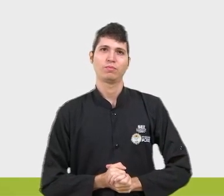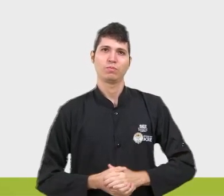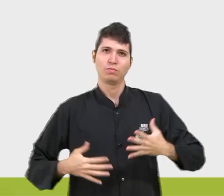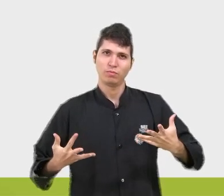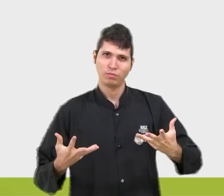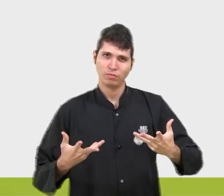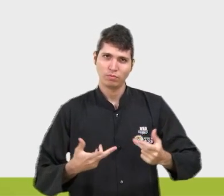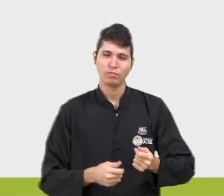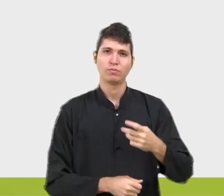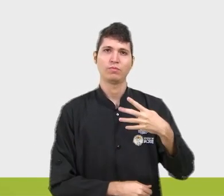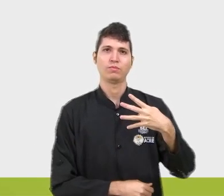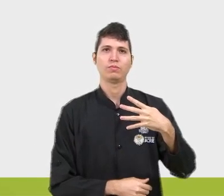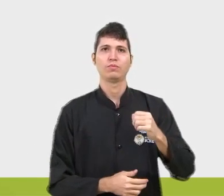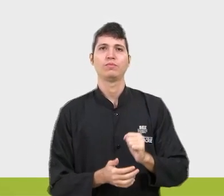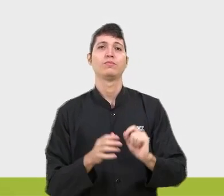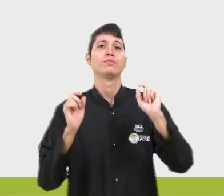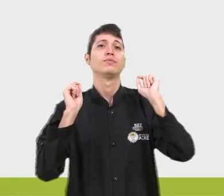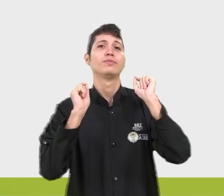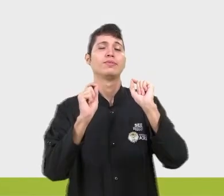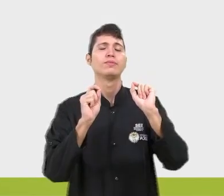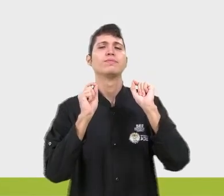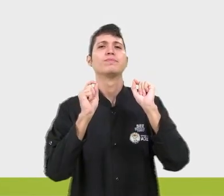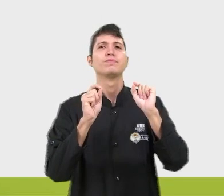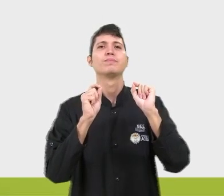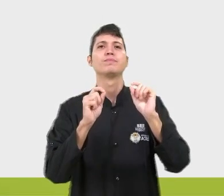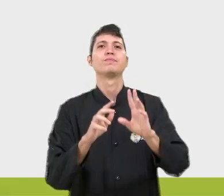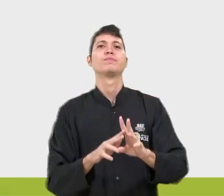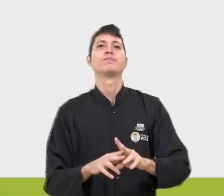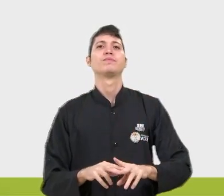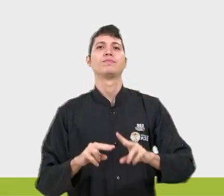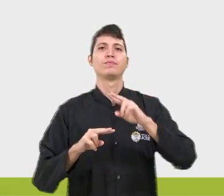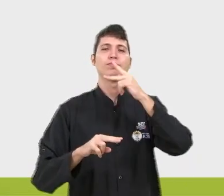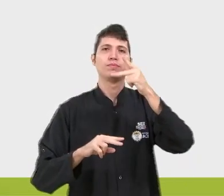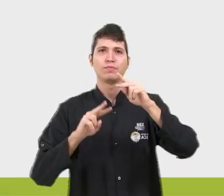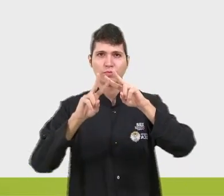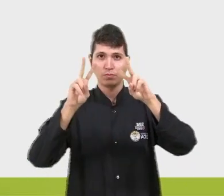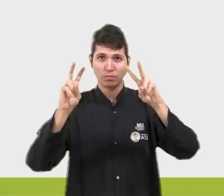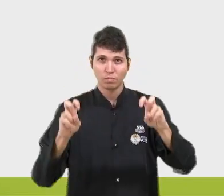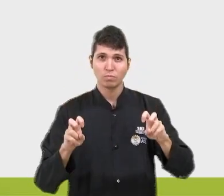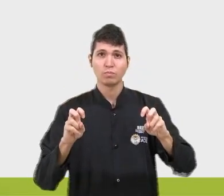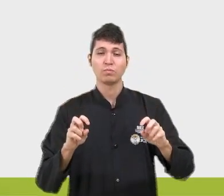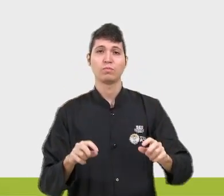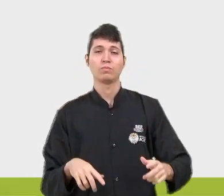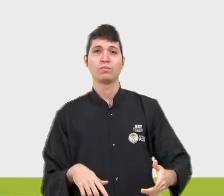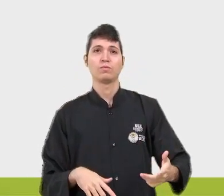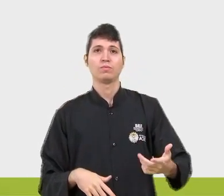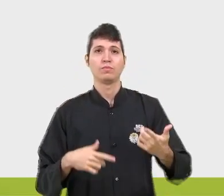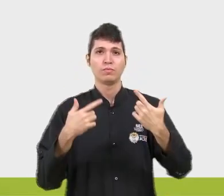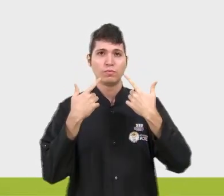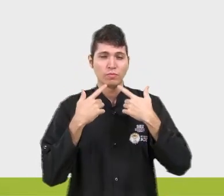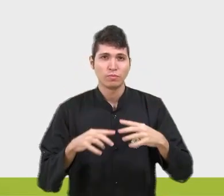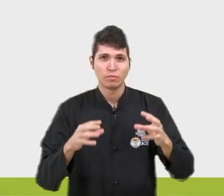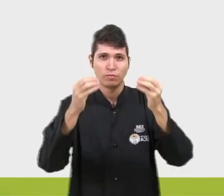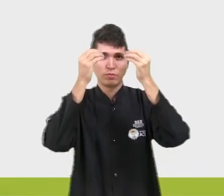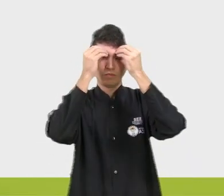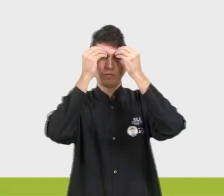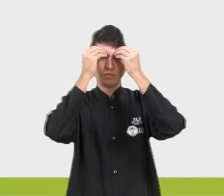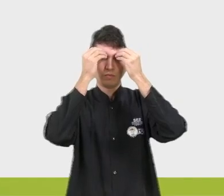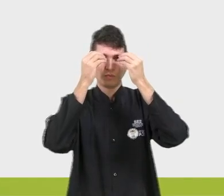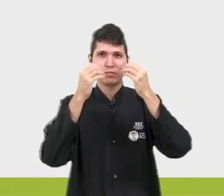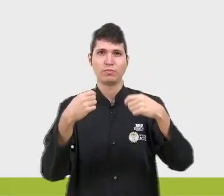Competência de número 4. O que ela pede? Conhecimento dos mecanismos linguísticos necessários para a construção